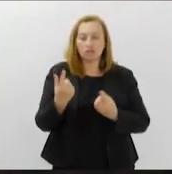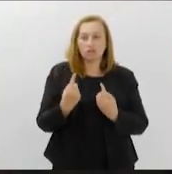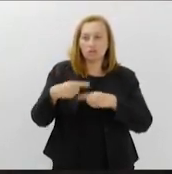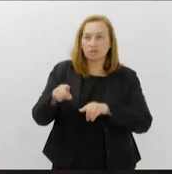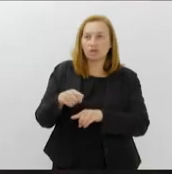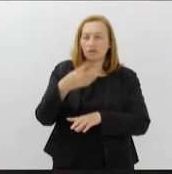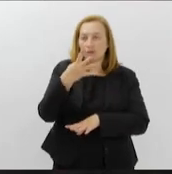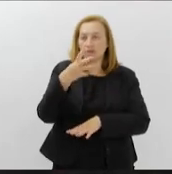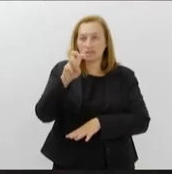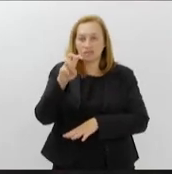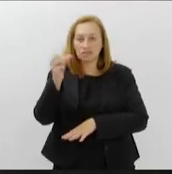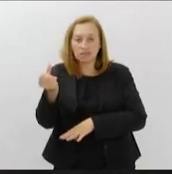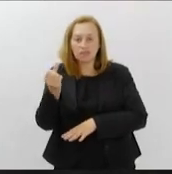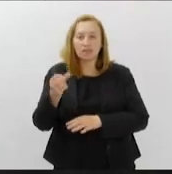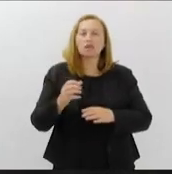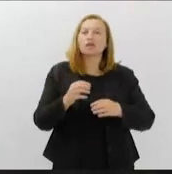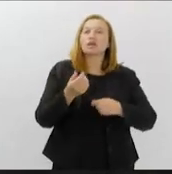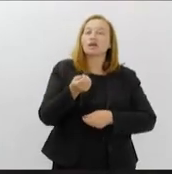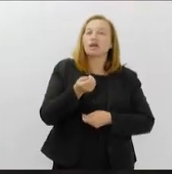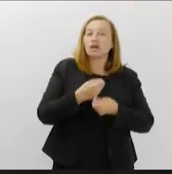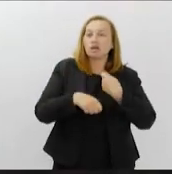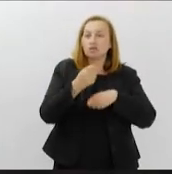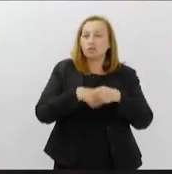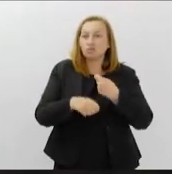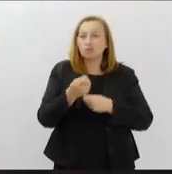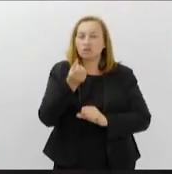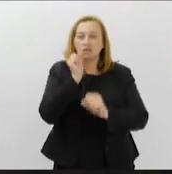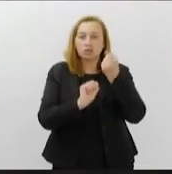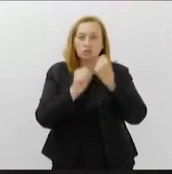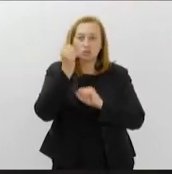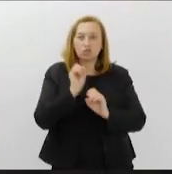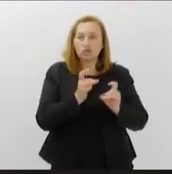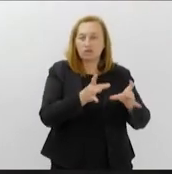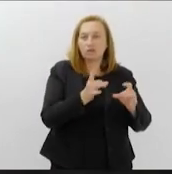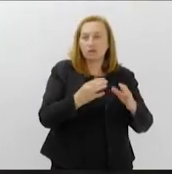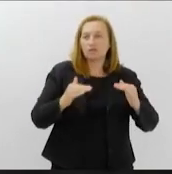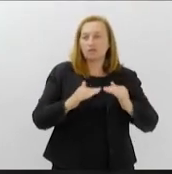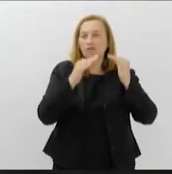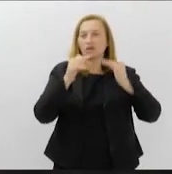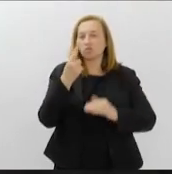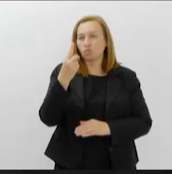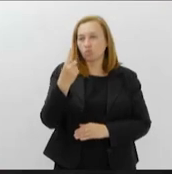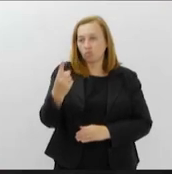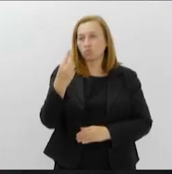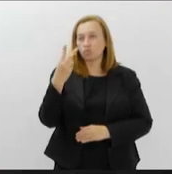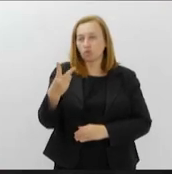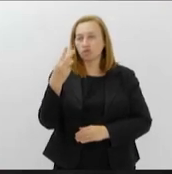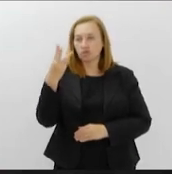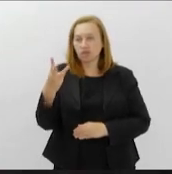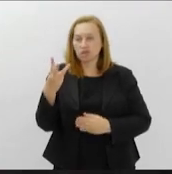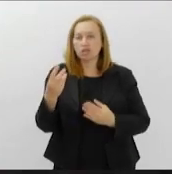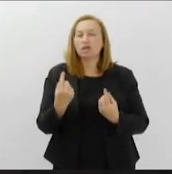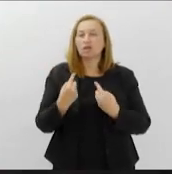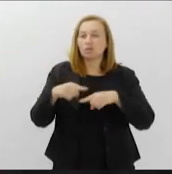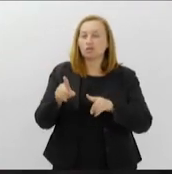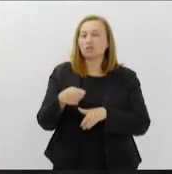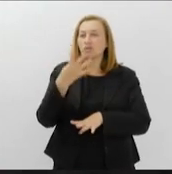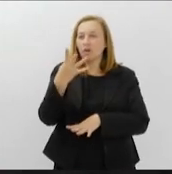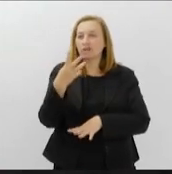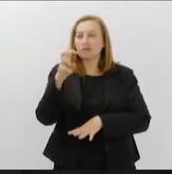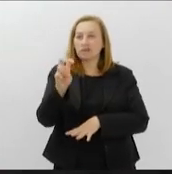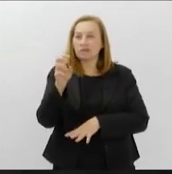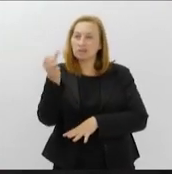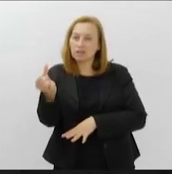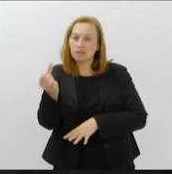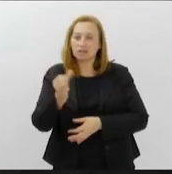6. De Economia, Indústria e Comércio, favorável às emendas 1, 2, 3 e contrário às emendas 4,